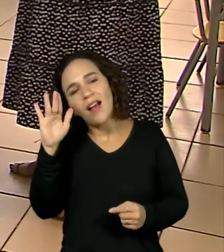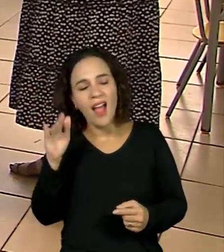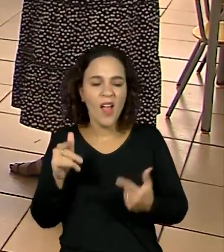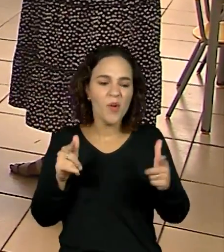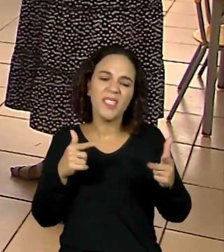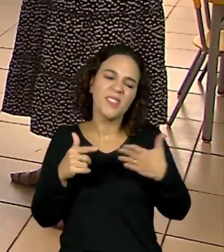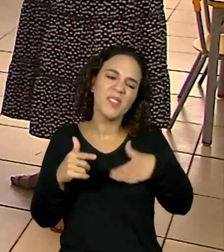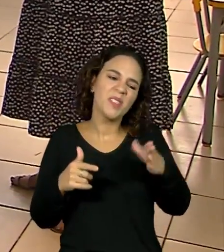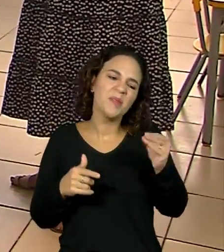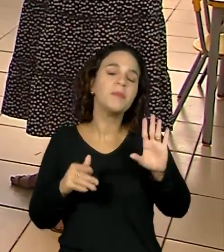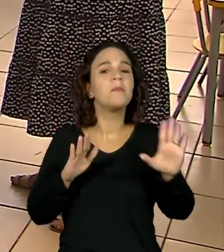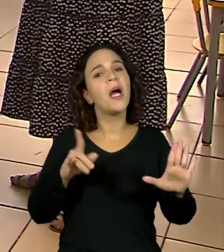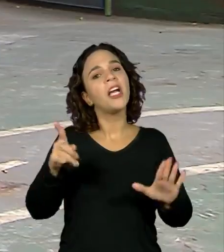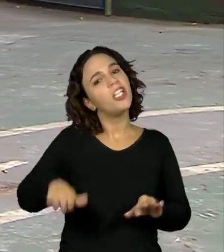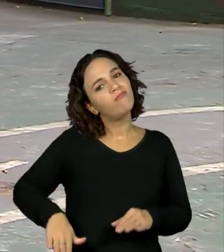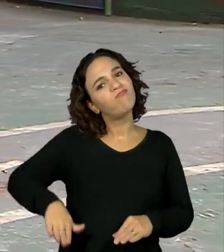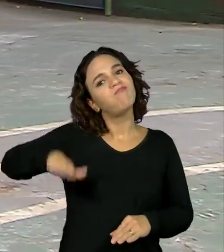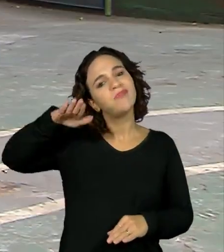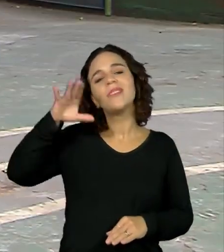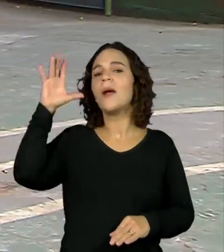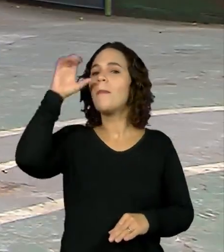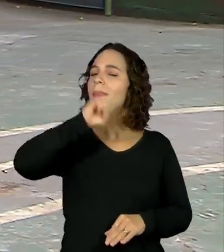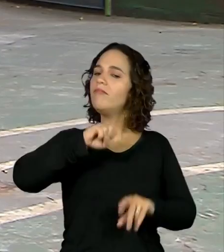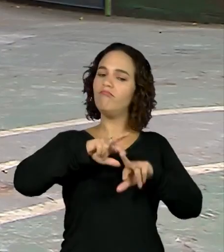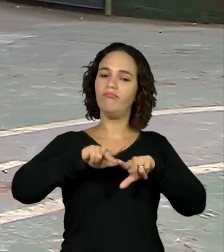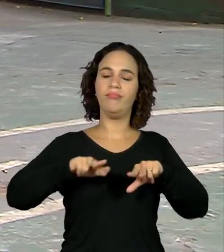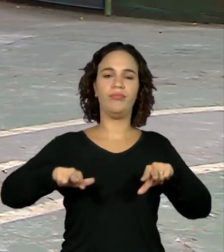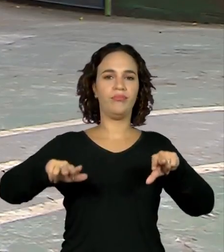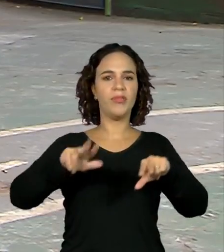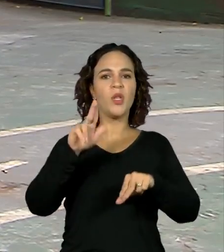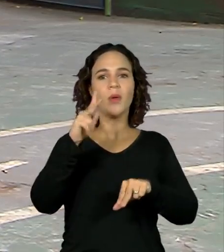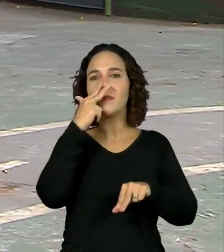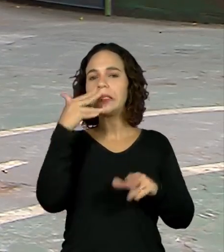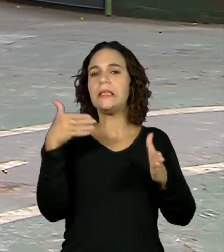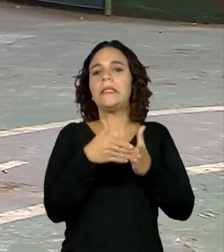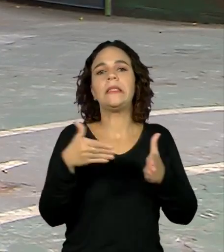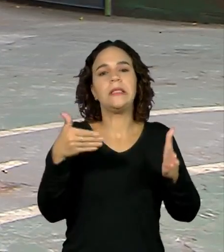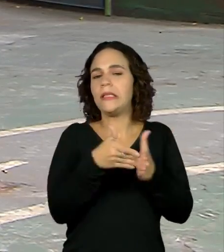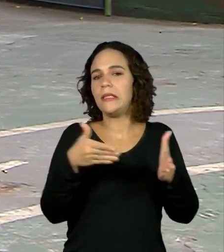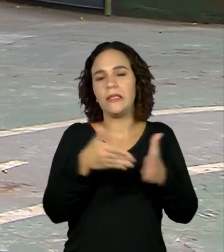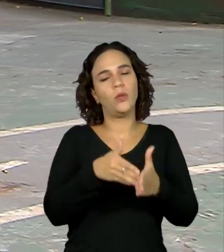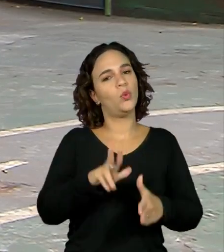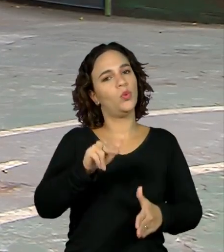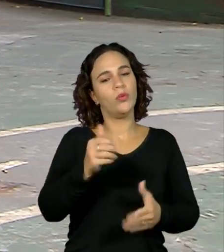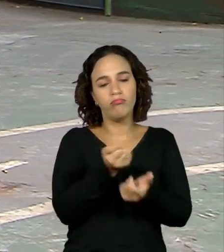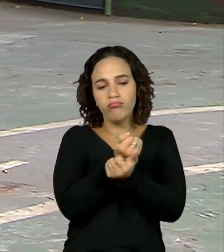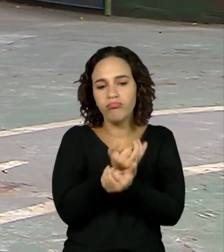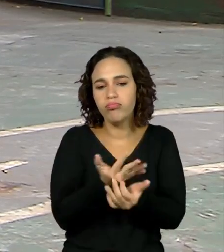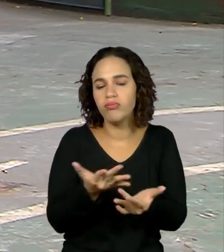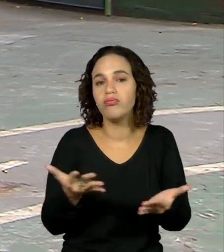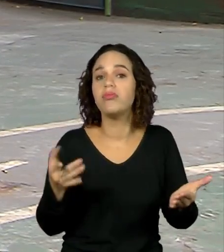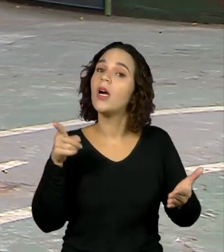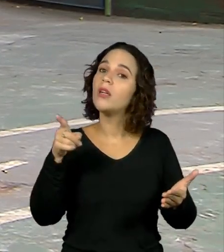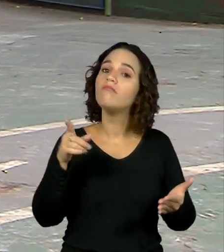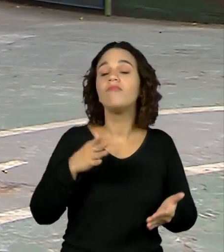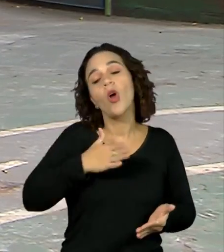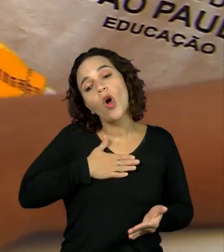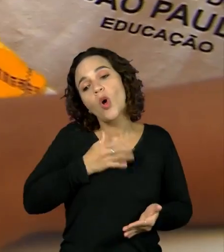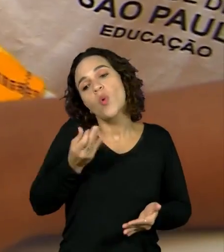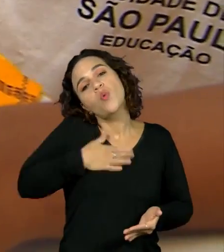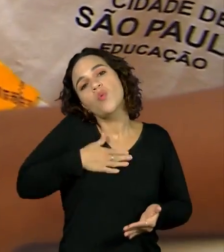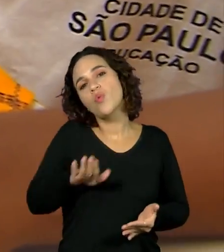ela aprendeu desde pequena a comer de tudo. A gente nunca colocou nenhuma restrição de alimento, era muito mais dela gostar ou não